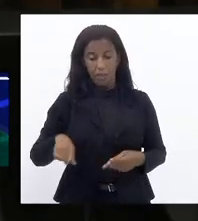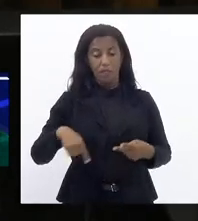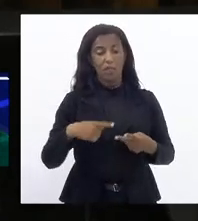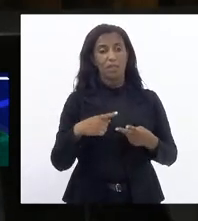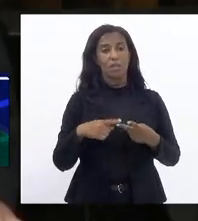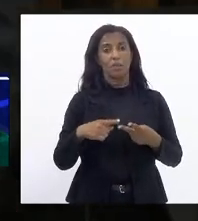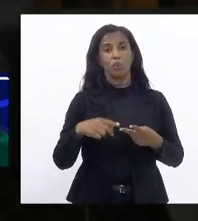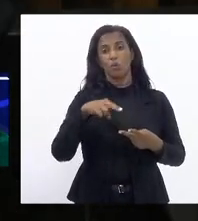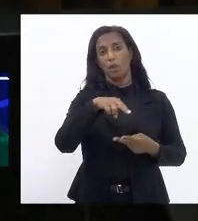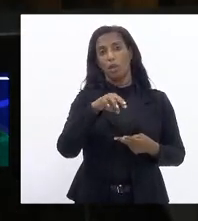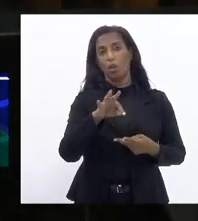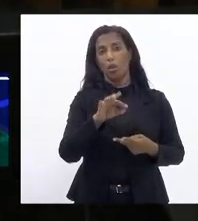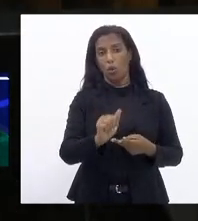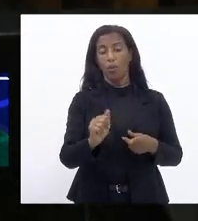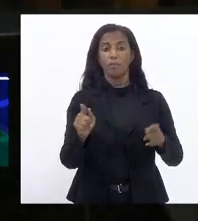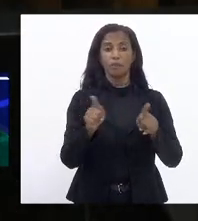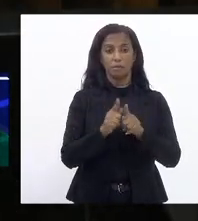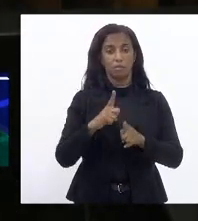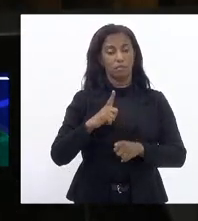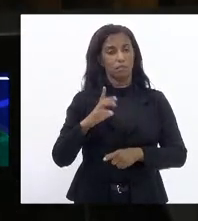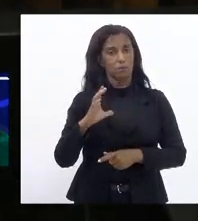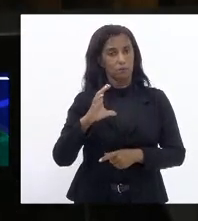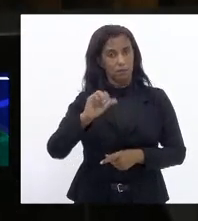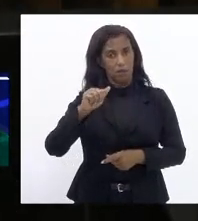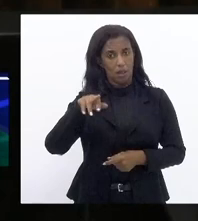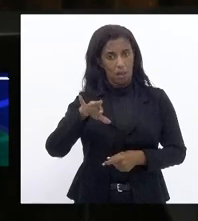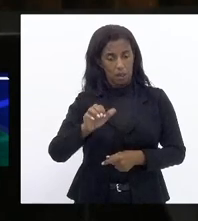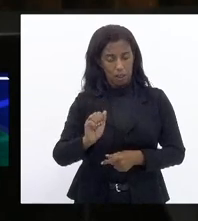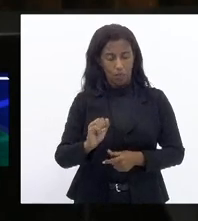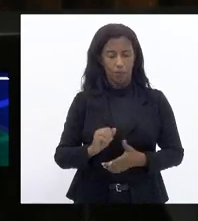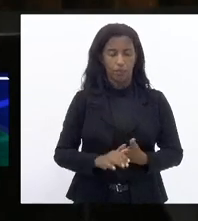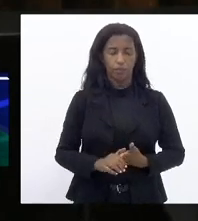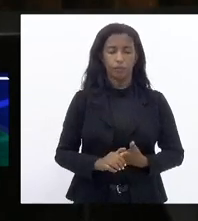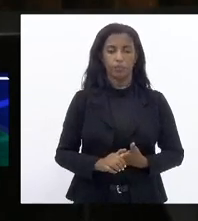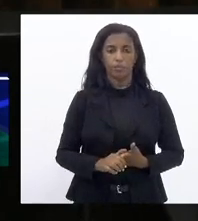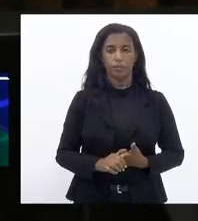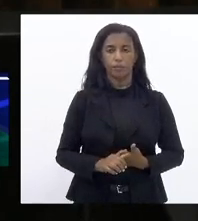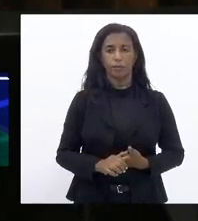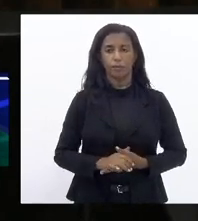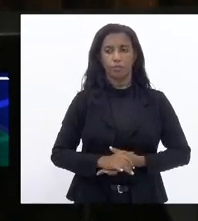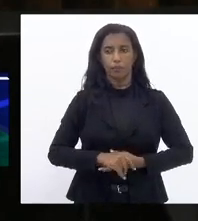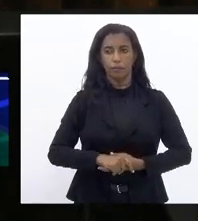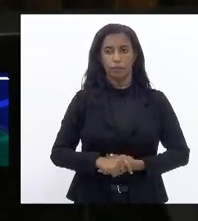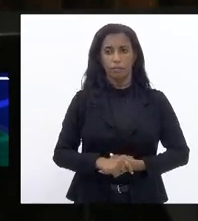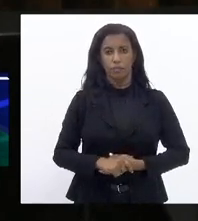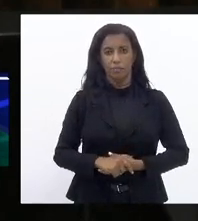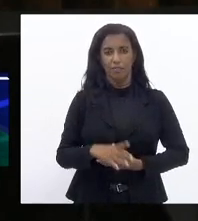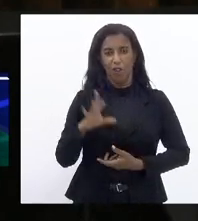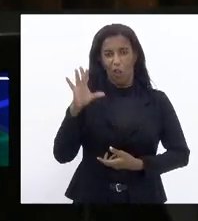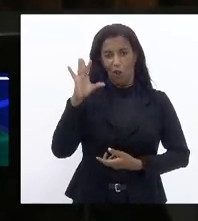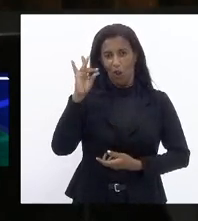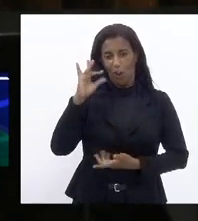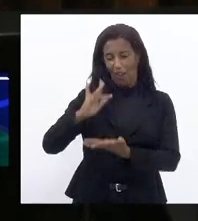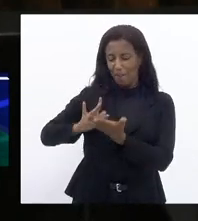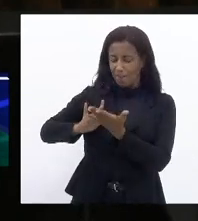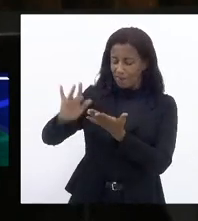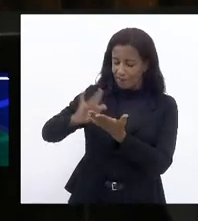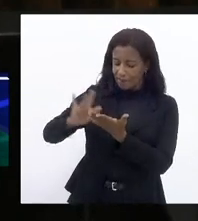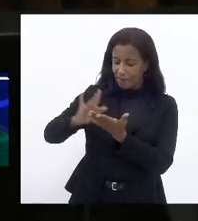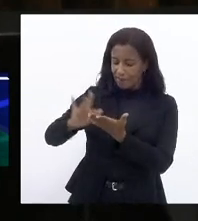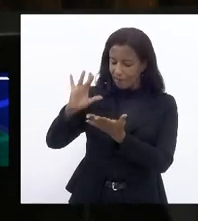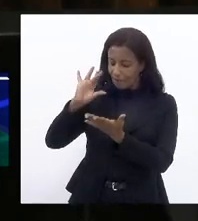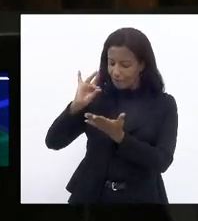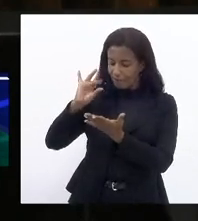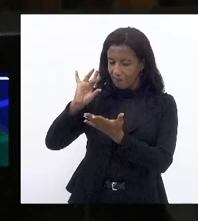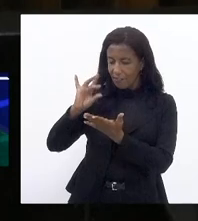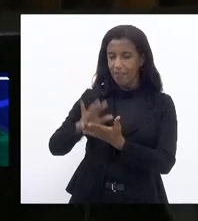quero fazer, que também tem a ver com o campus dos Goytacazes, eu vou te fazer aqui uma colinha digital no meu